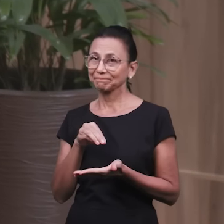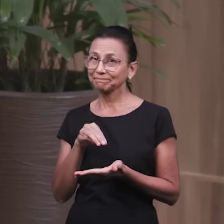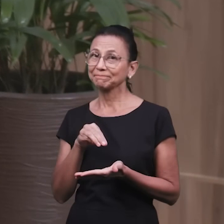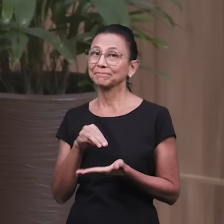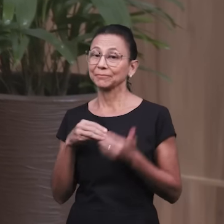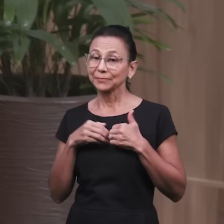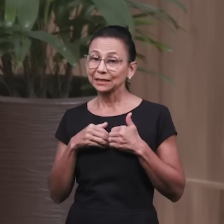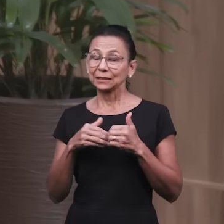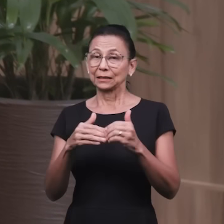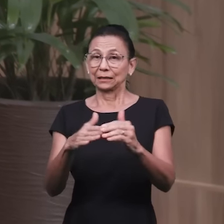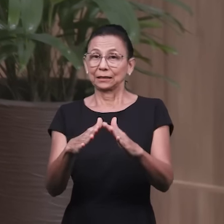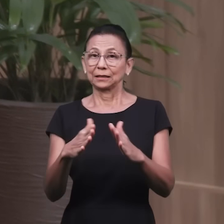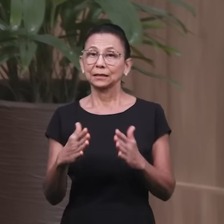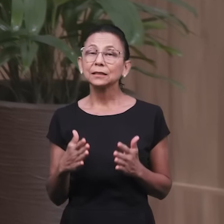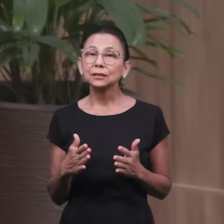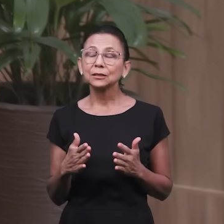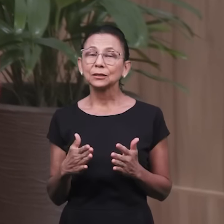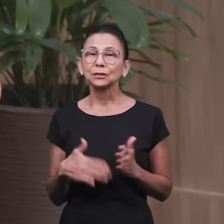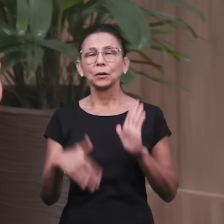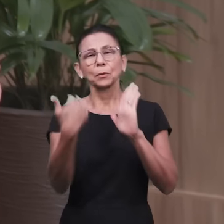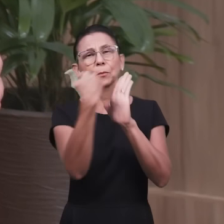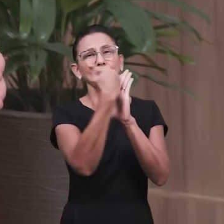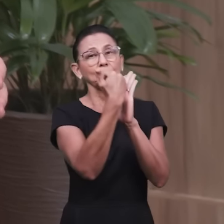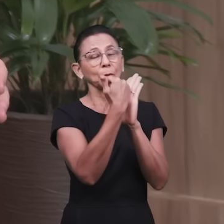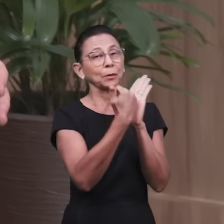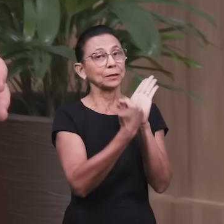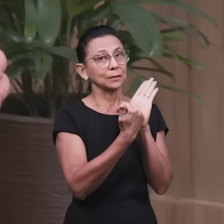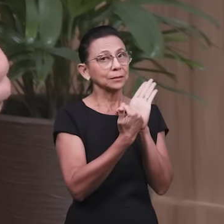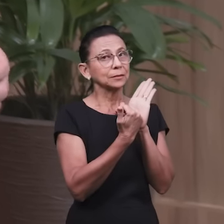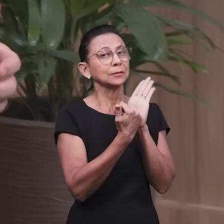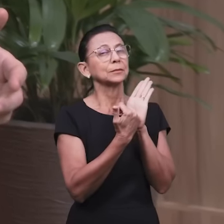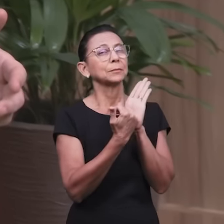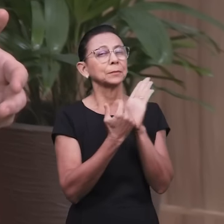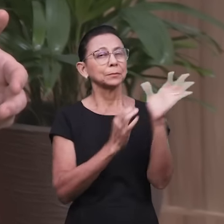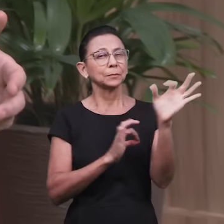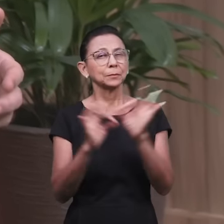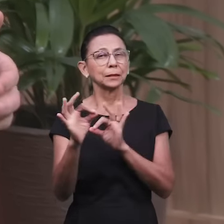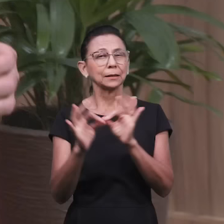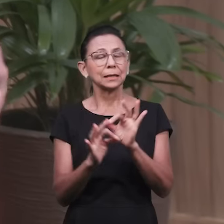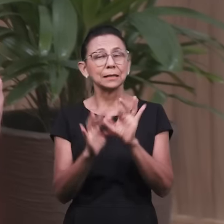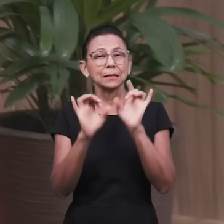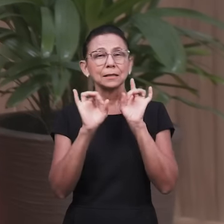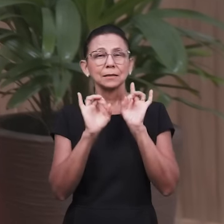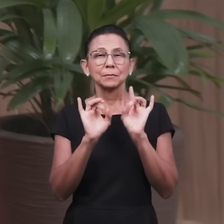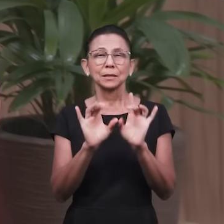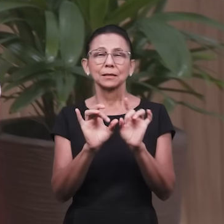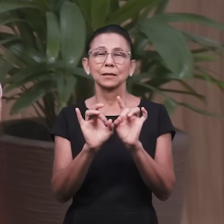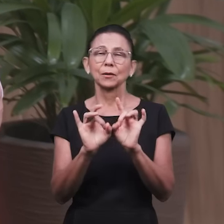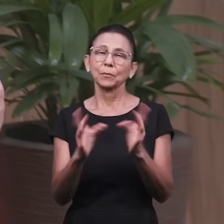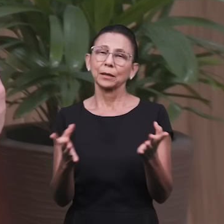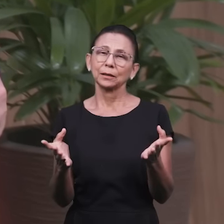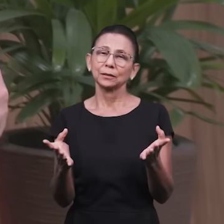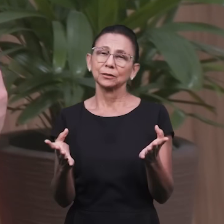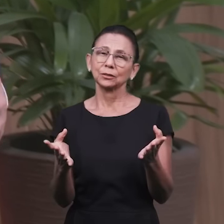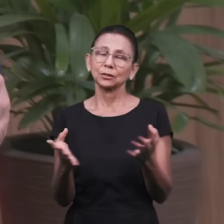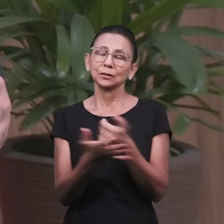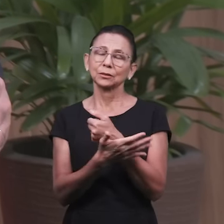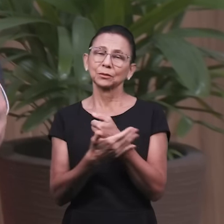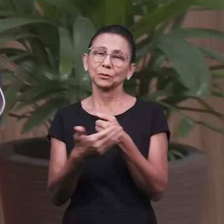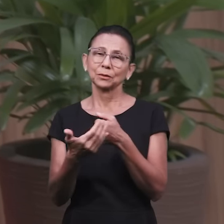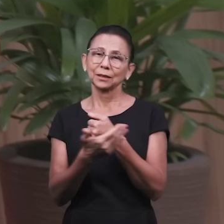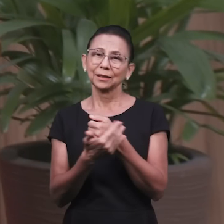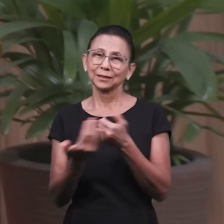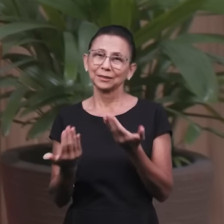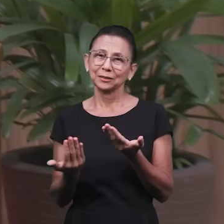Maranata. Estamos dando início agora a mais uma edição de um programa que é feito especialmente e também com todo